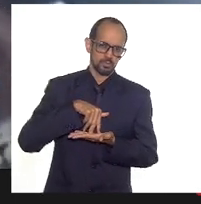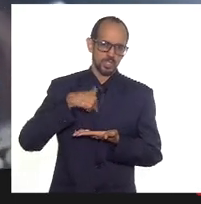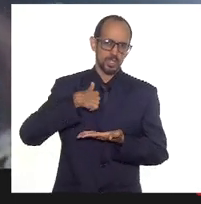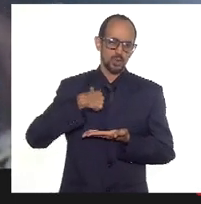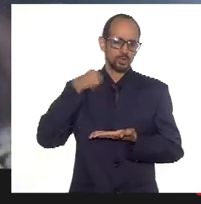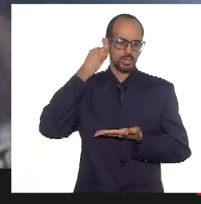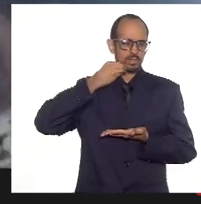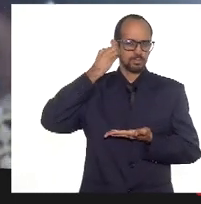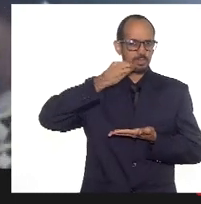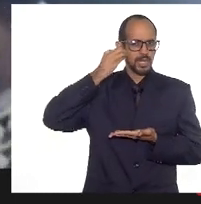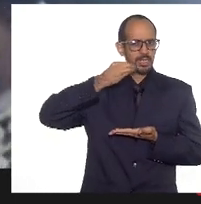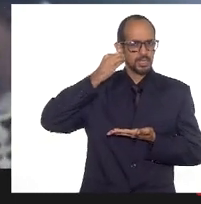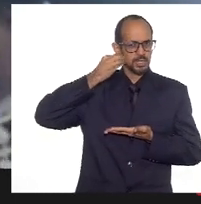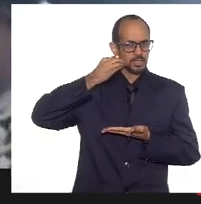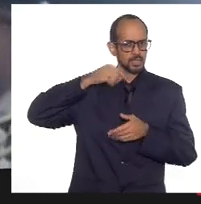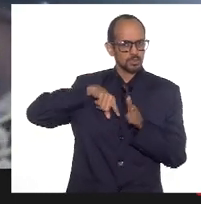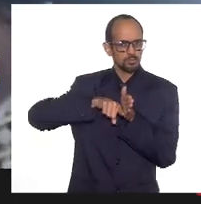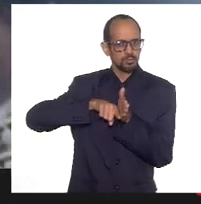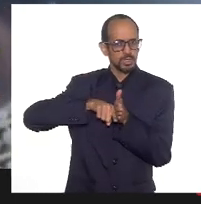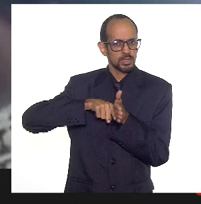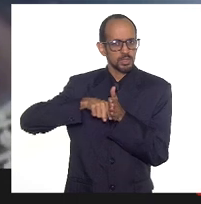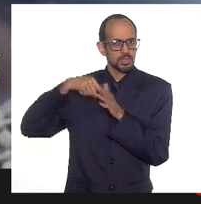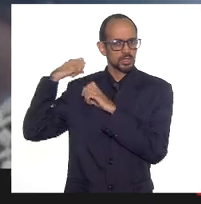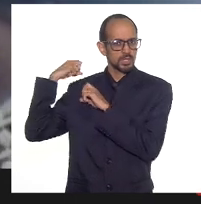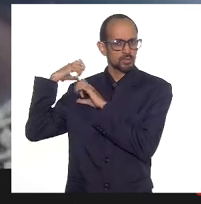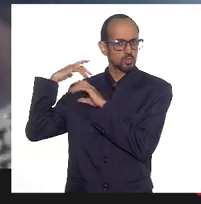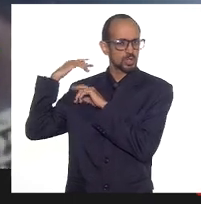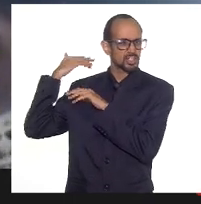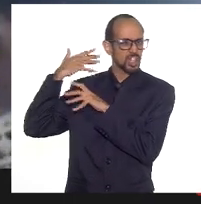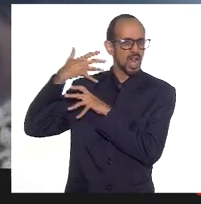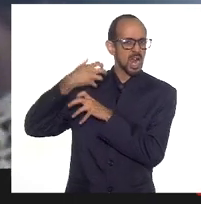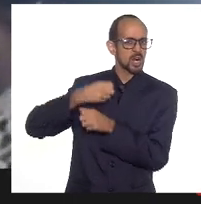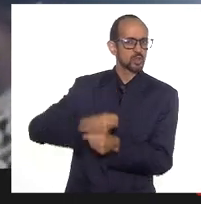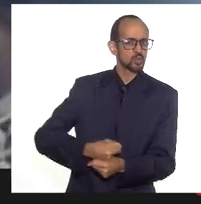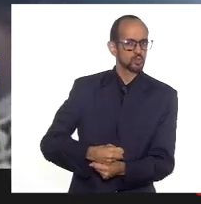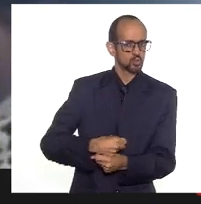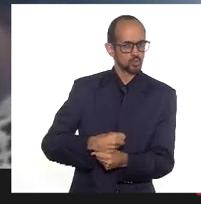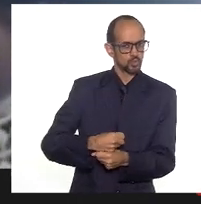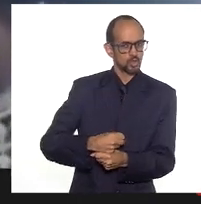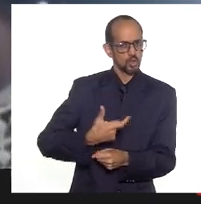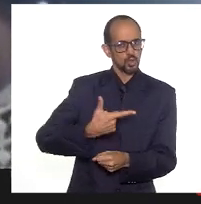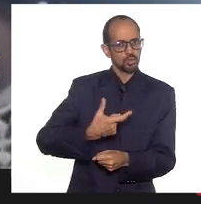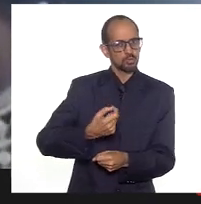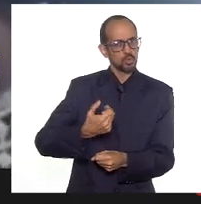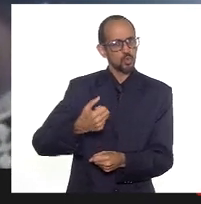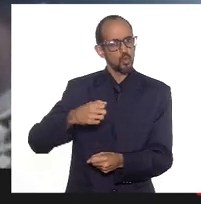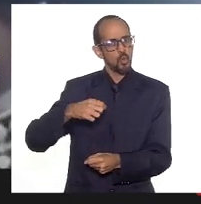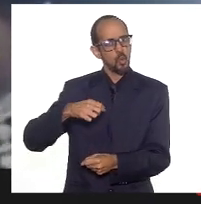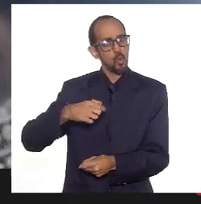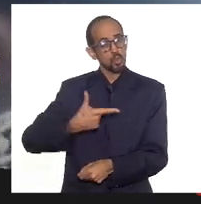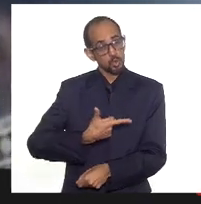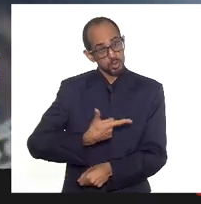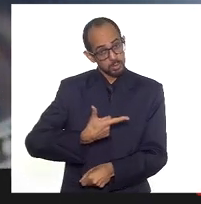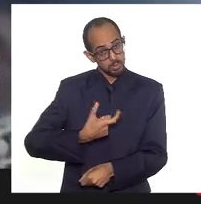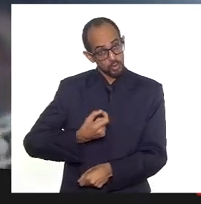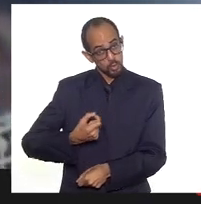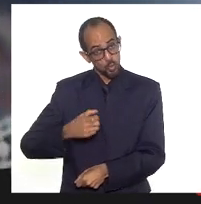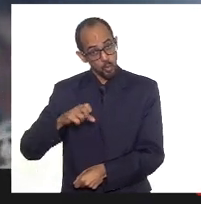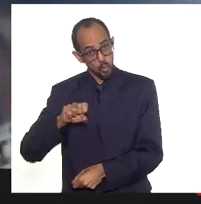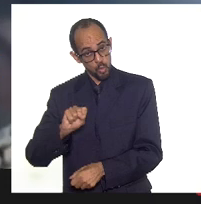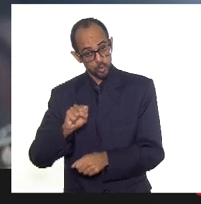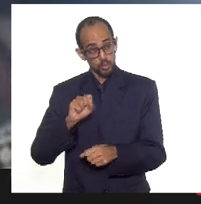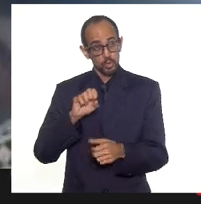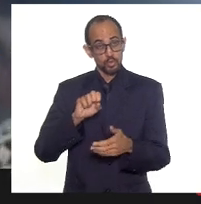pesquisa no tema, né? Eu começo a pesquisar esse tema em 2008, junto à Comissão de